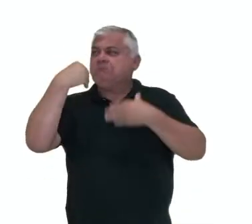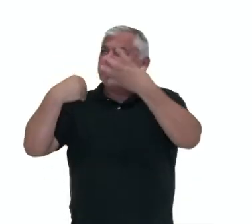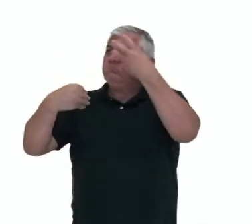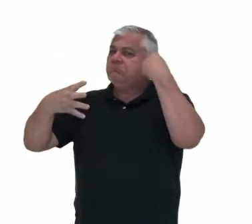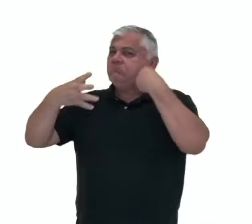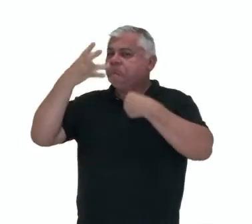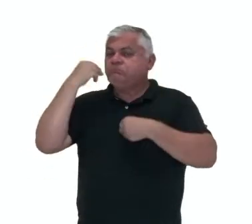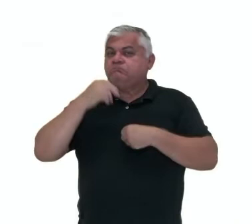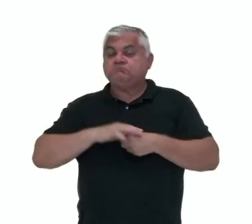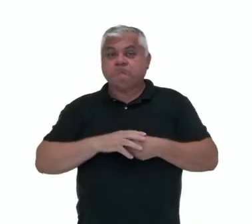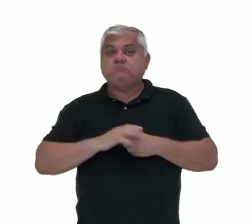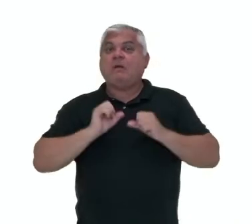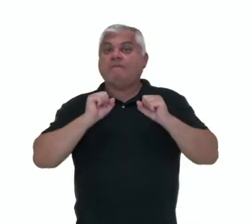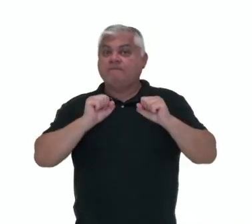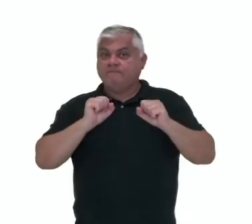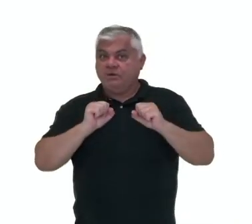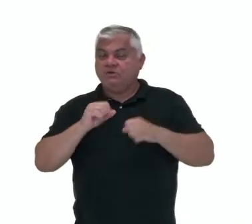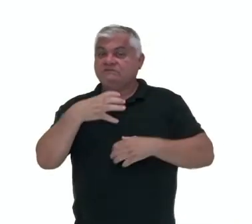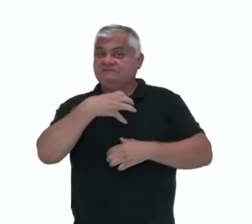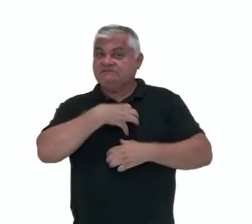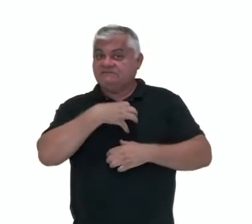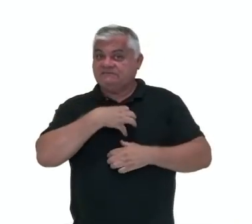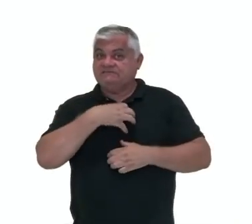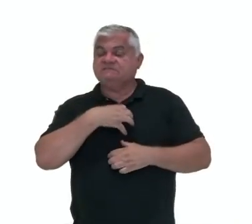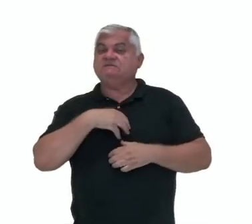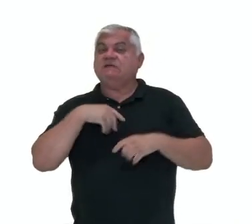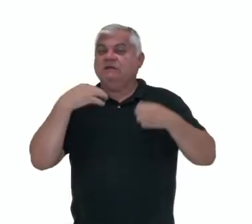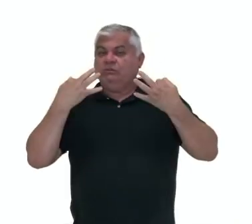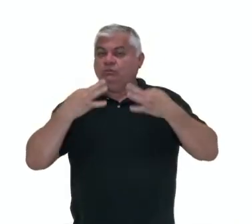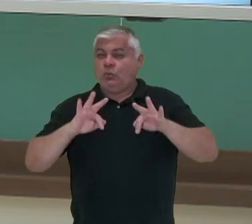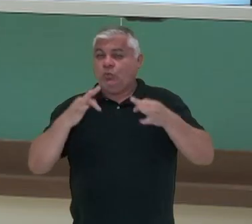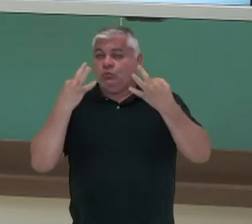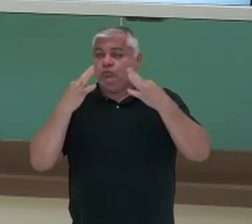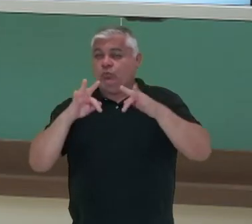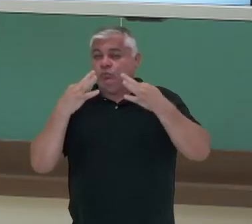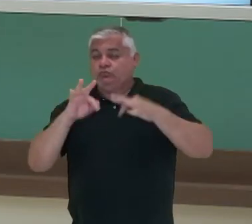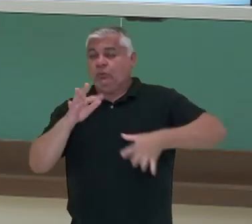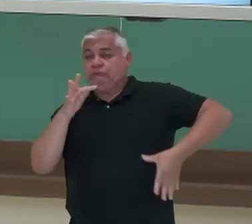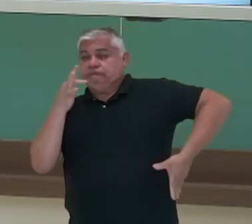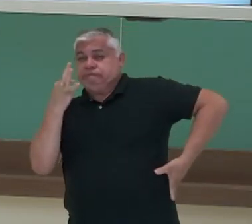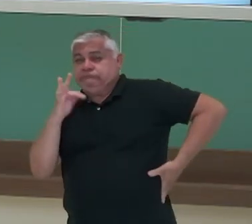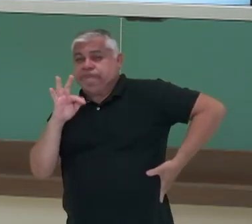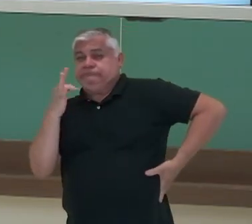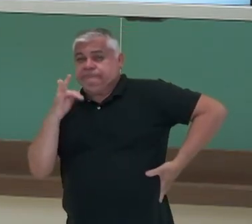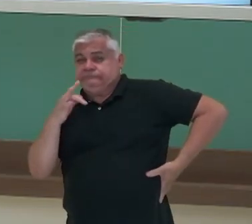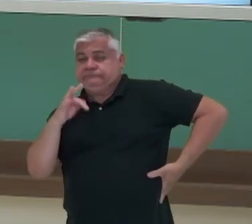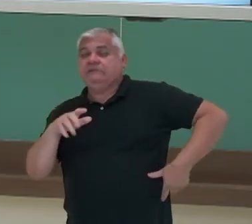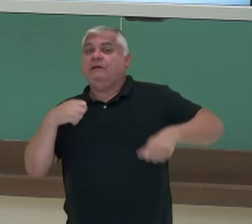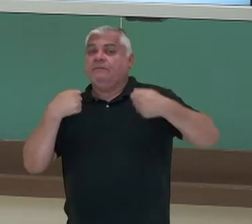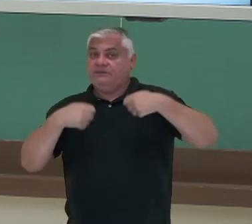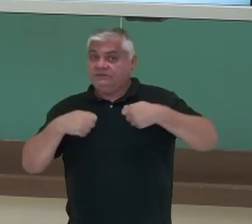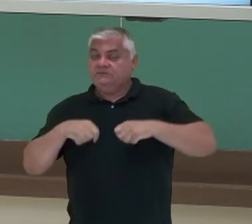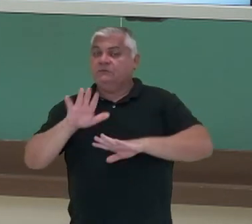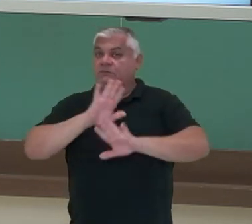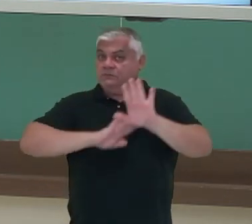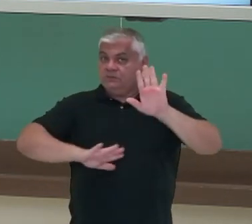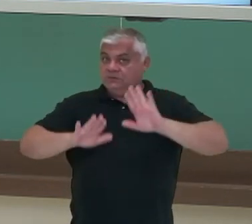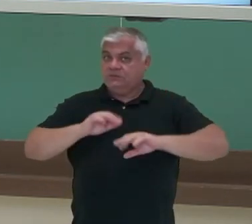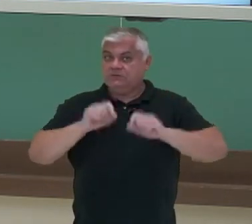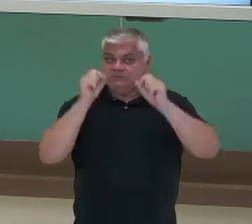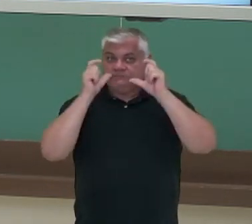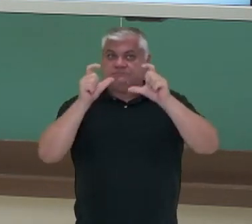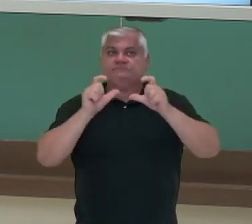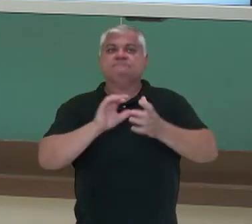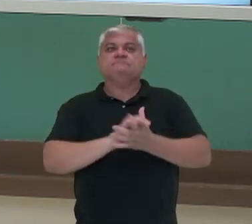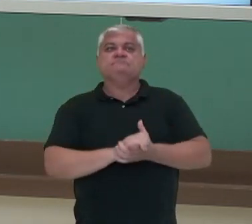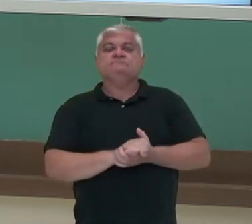especificamente, pode sim também a ter esses quadros de cólicas renais, crises renais. Você precisa se cuidar, tá?